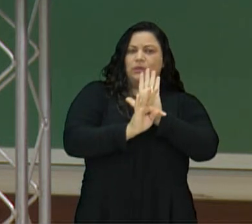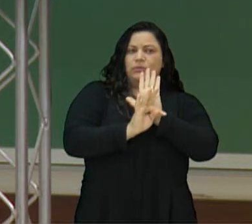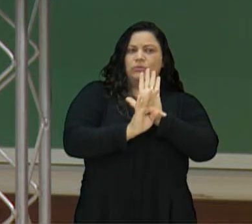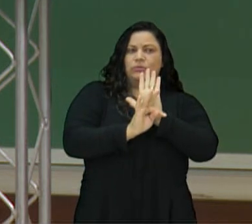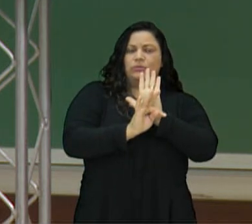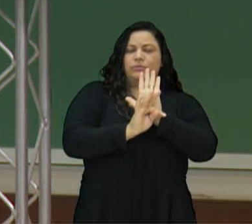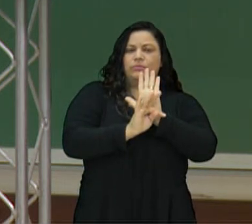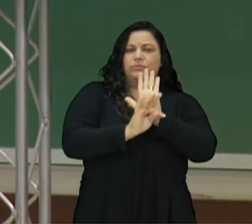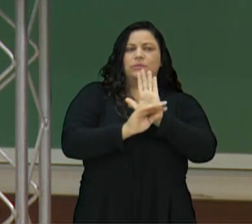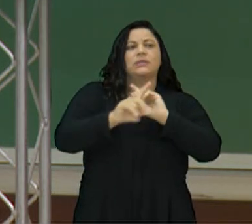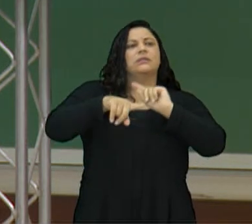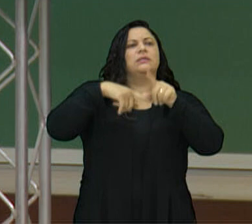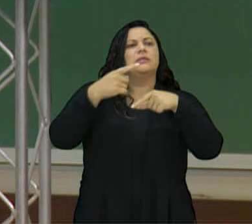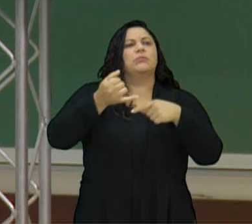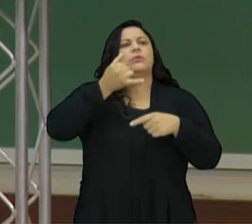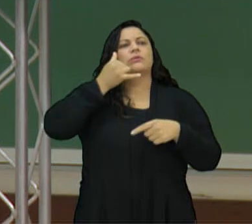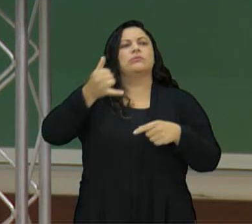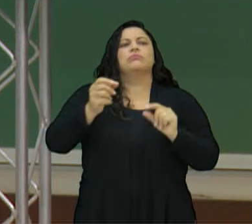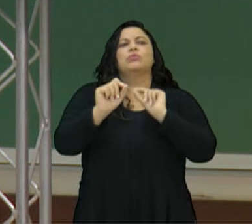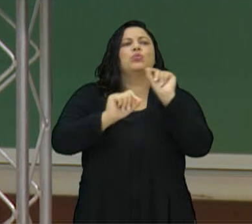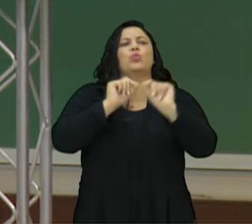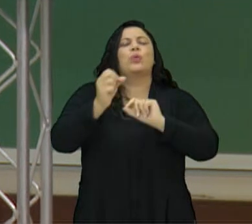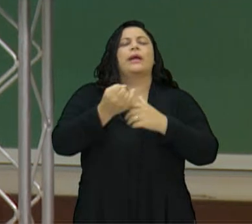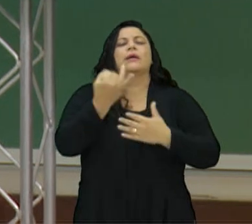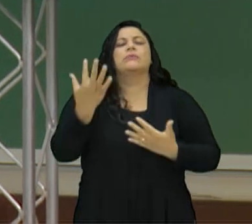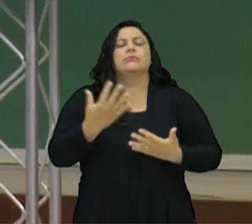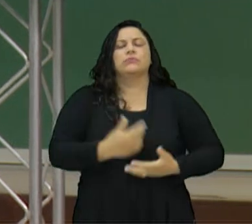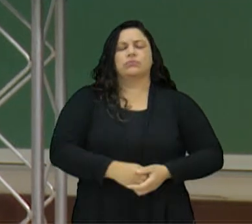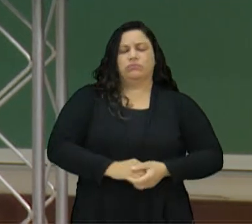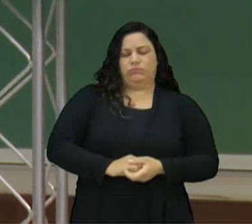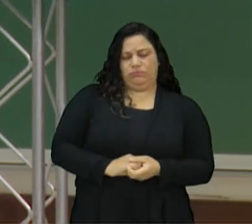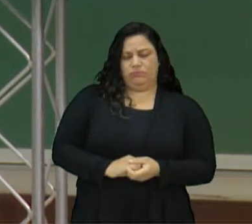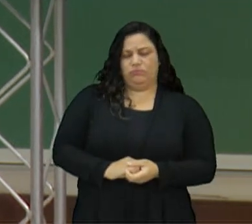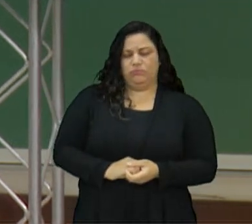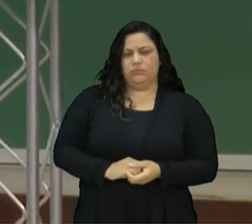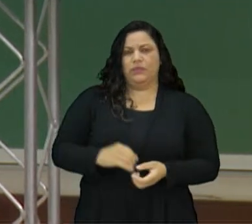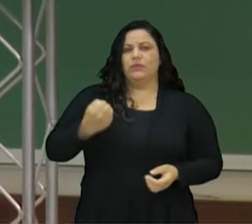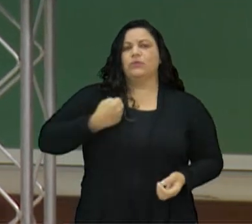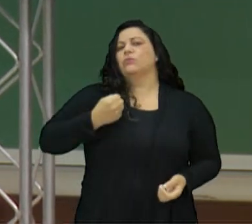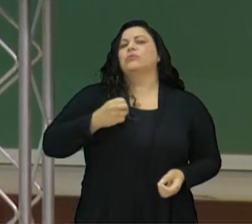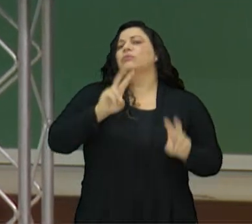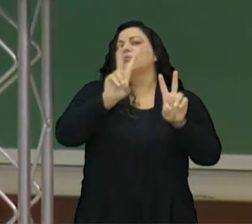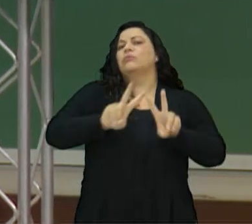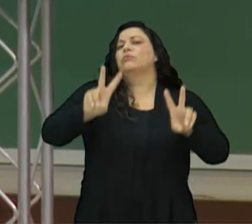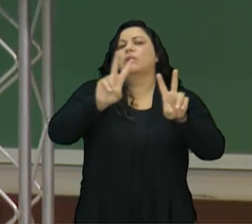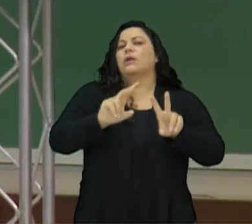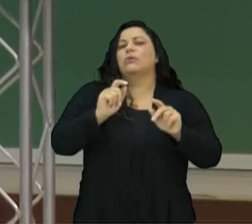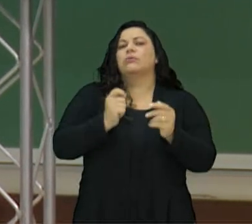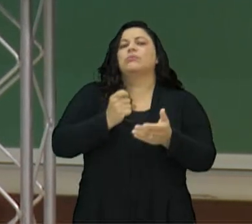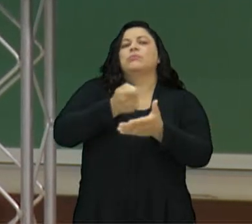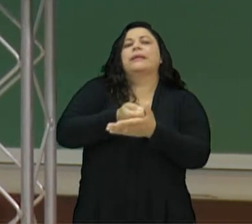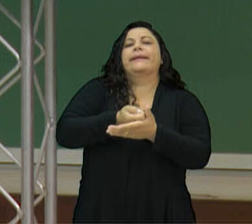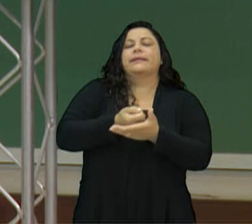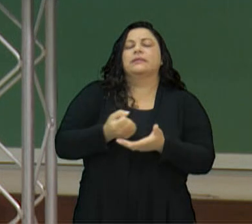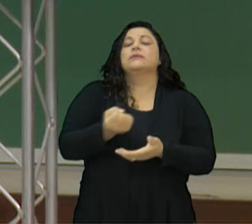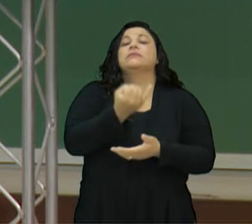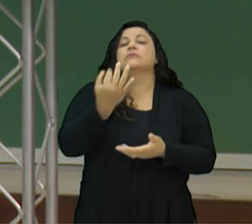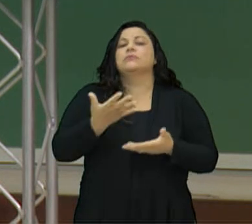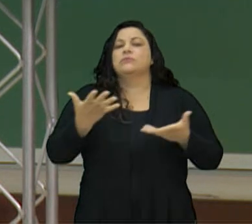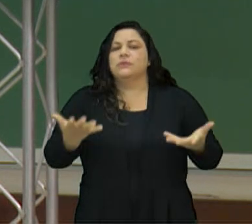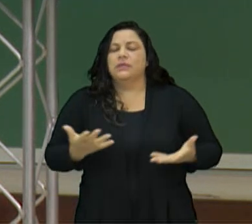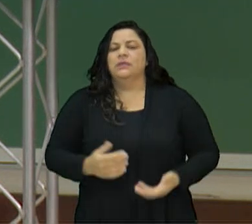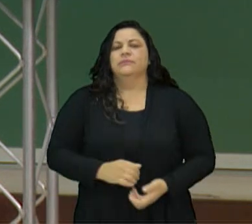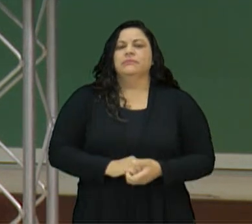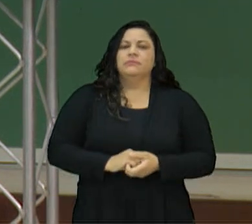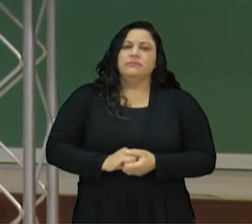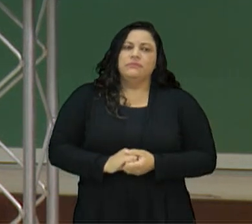contacto. El precio puede estar presente ou não. Bien? Então, vamos ver aqui que nós